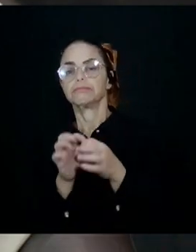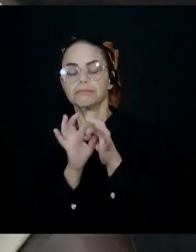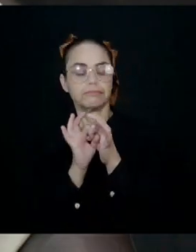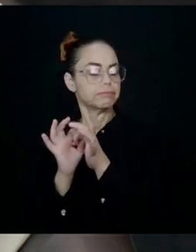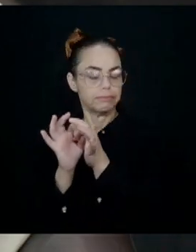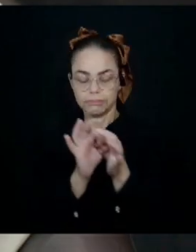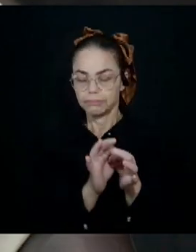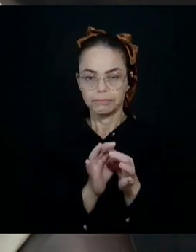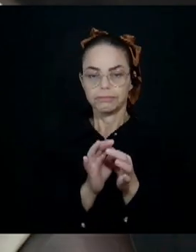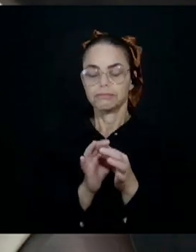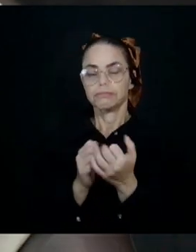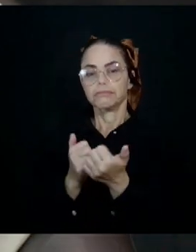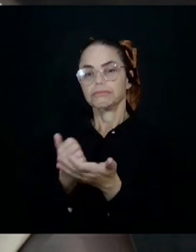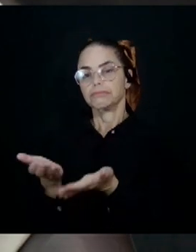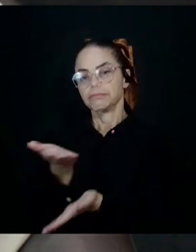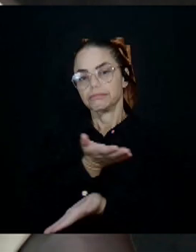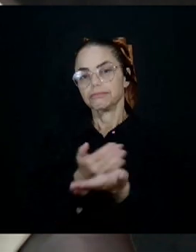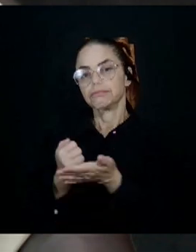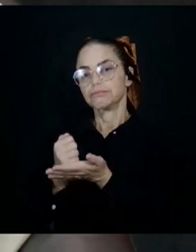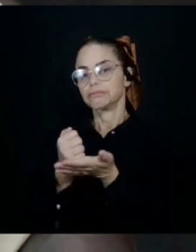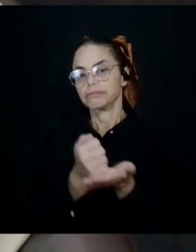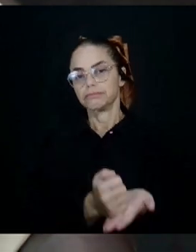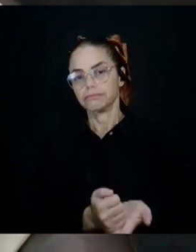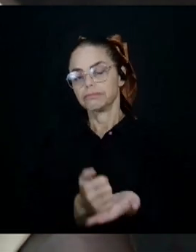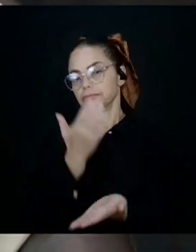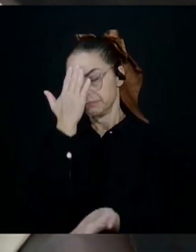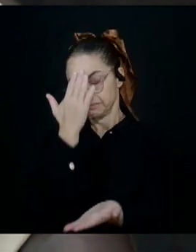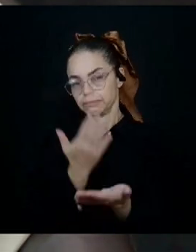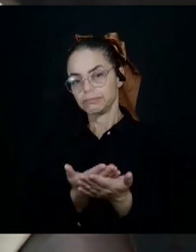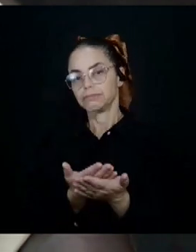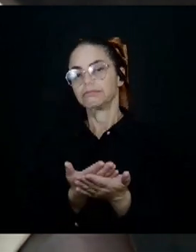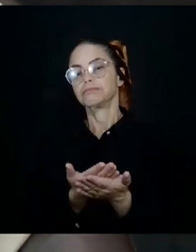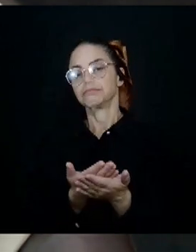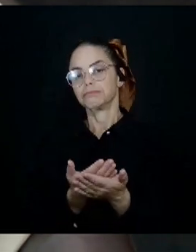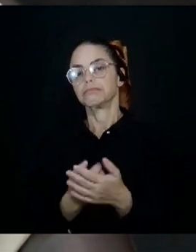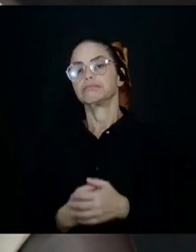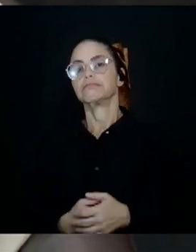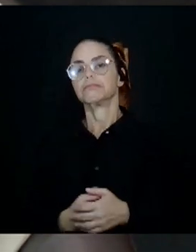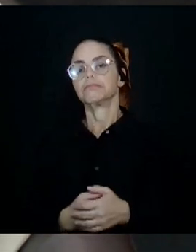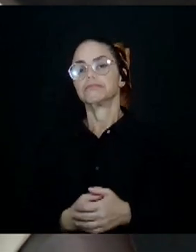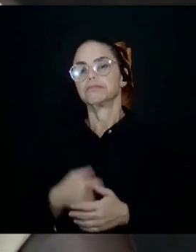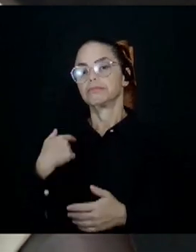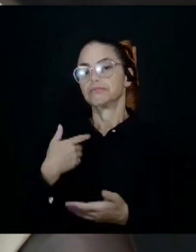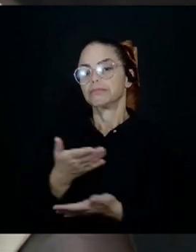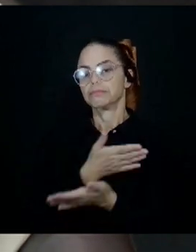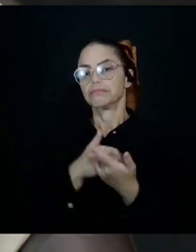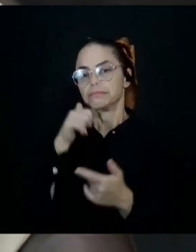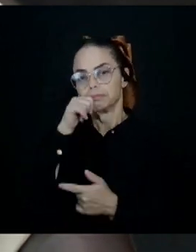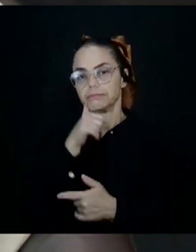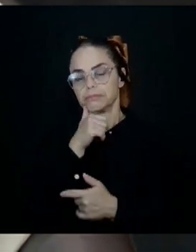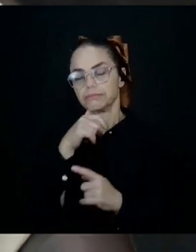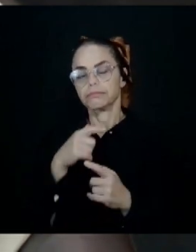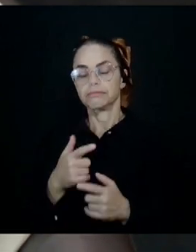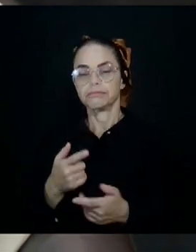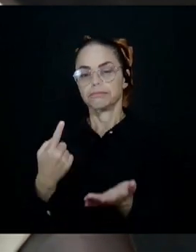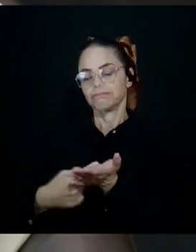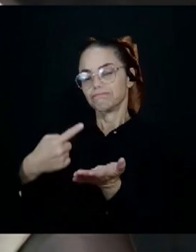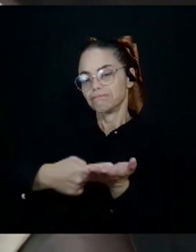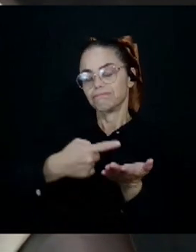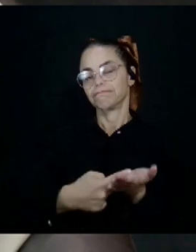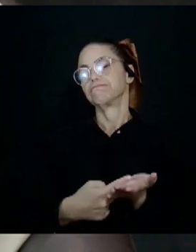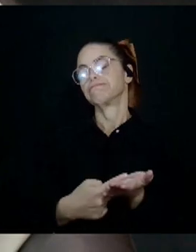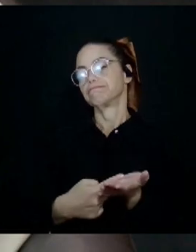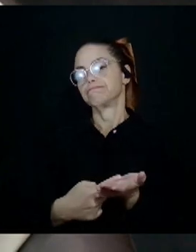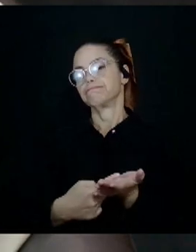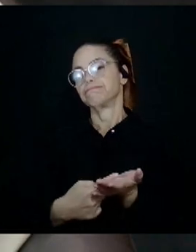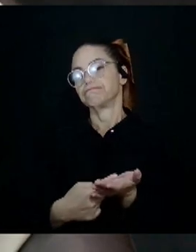ajudarem, né. Então eu acredito muito que a gente, que entre nós mulheres existe um tipo de um acordo invisível, né, de